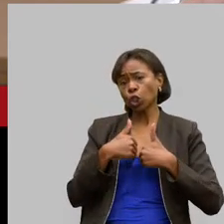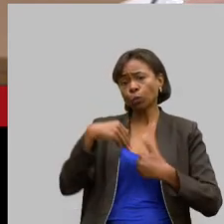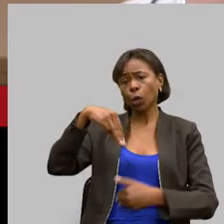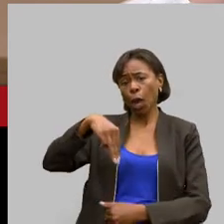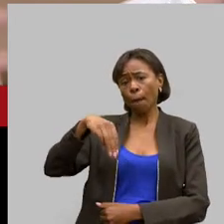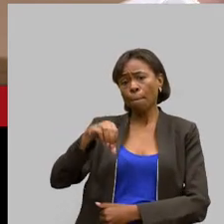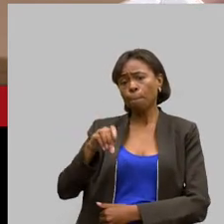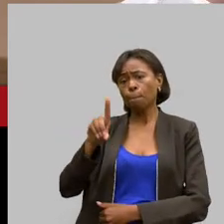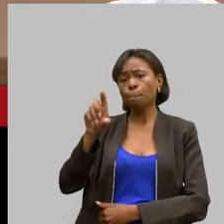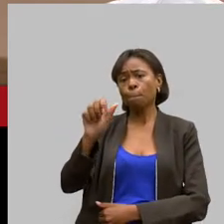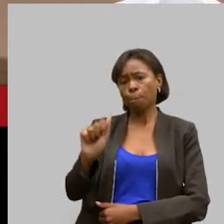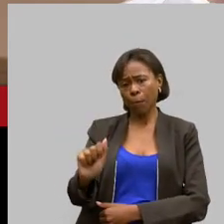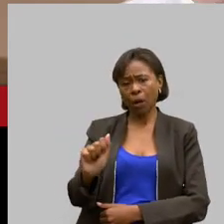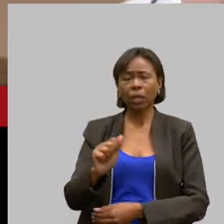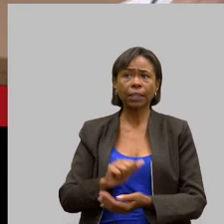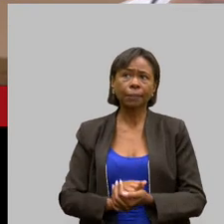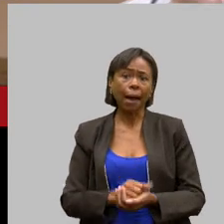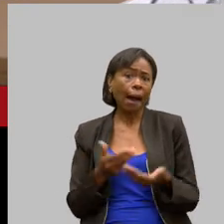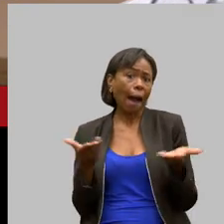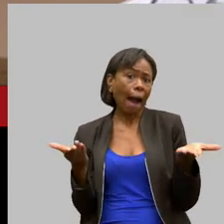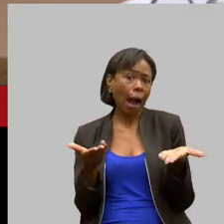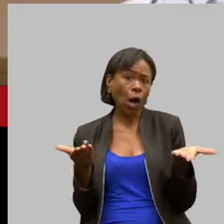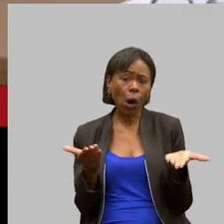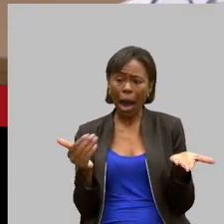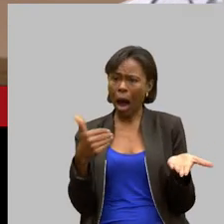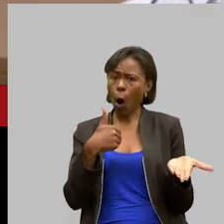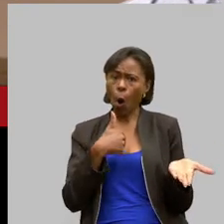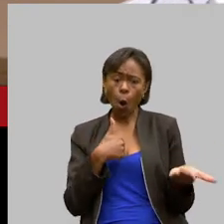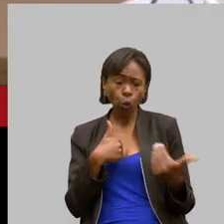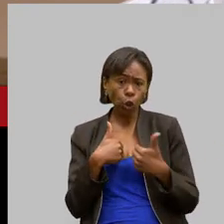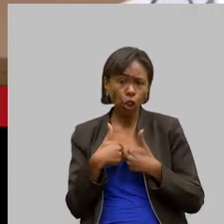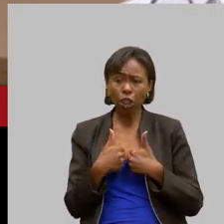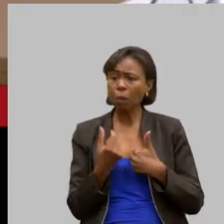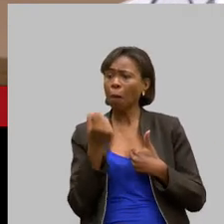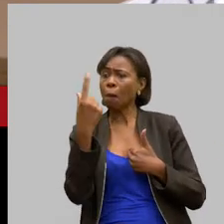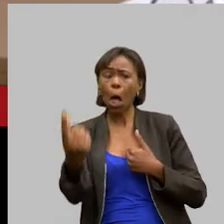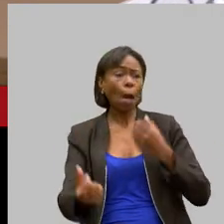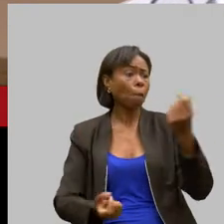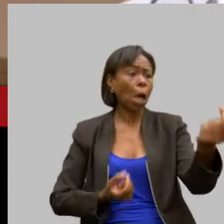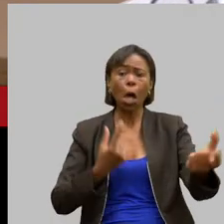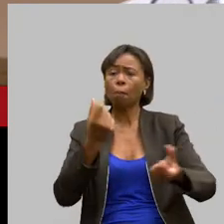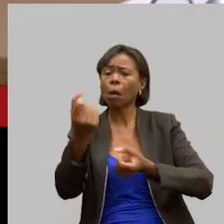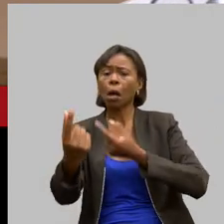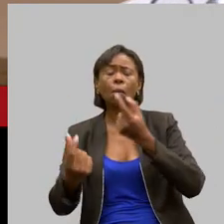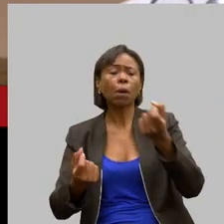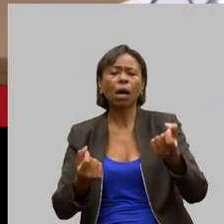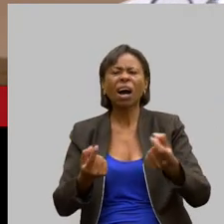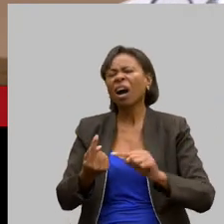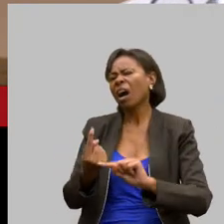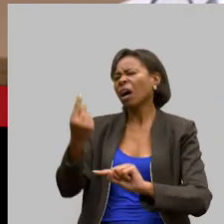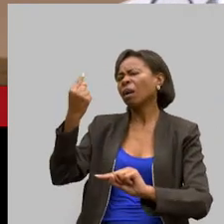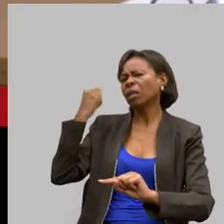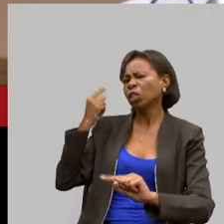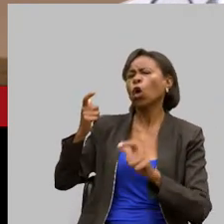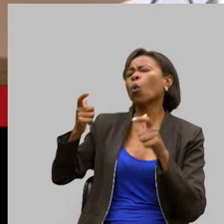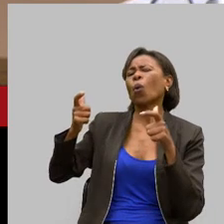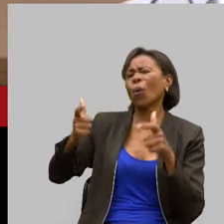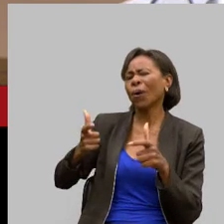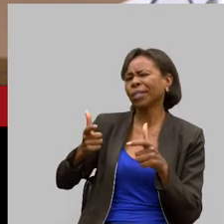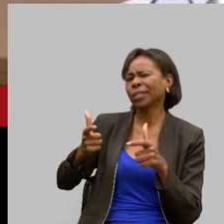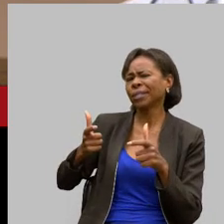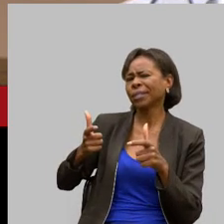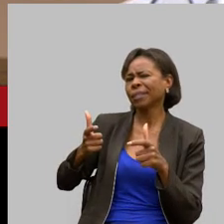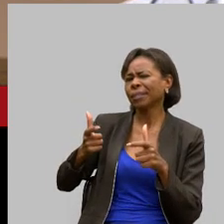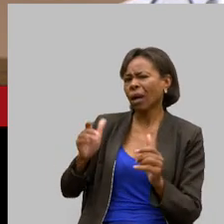agora tá saindo autista de todo lugar aonde estavam essas pessoas E aí gente eu queria